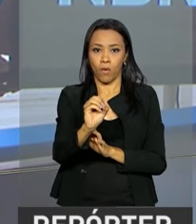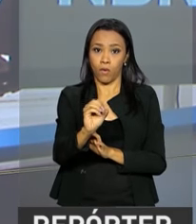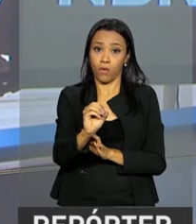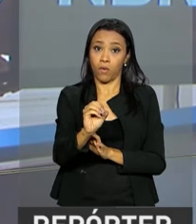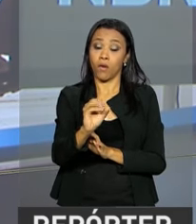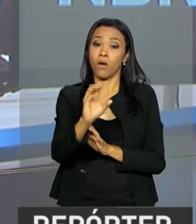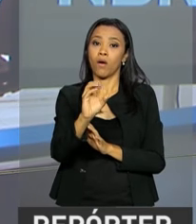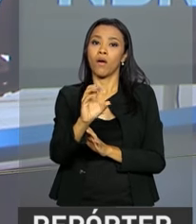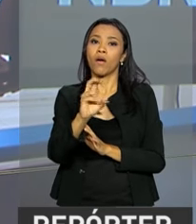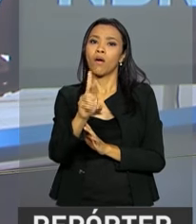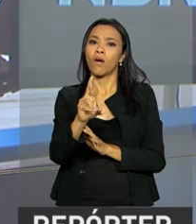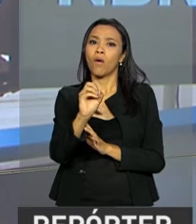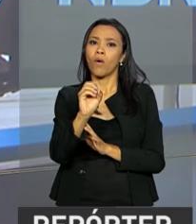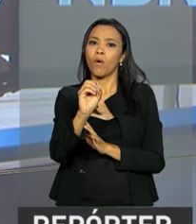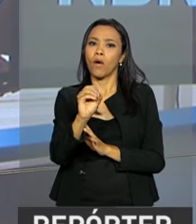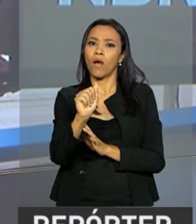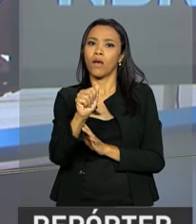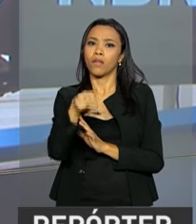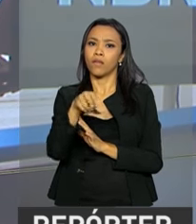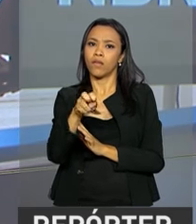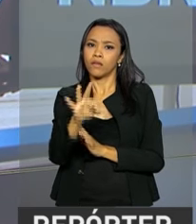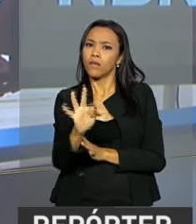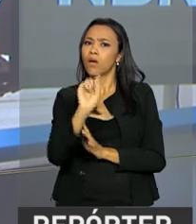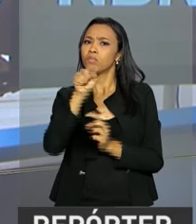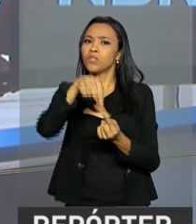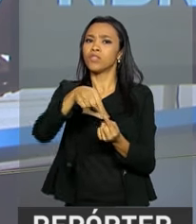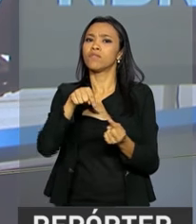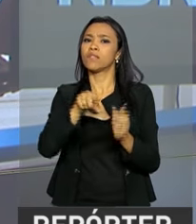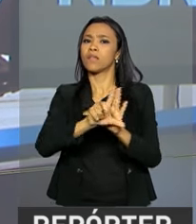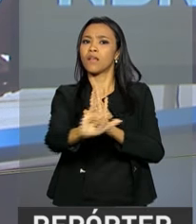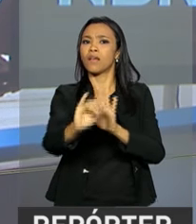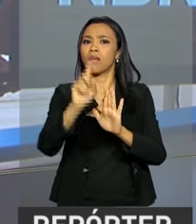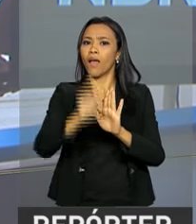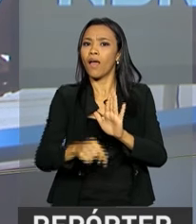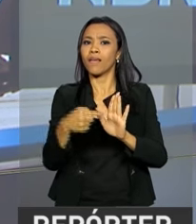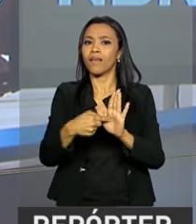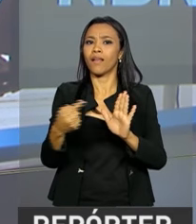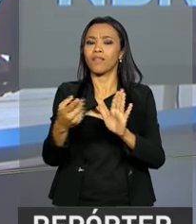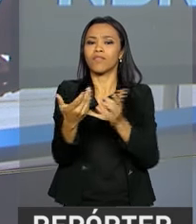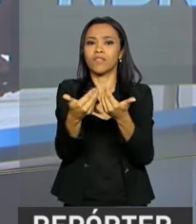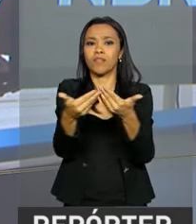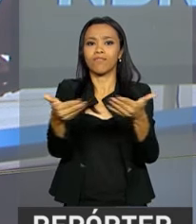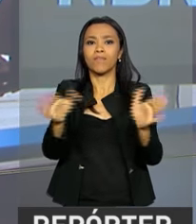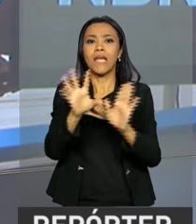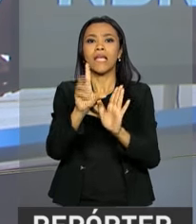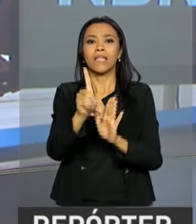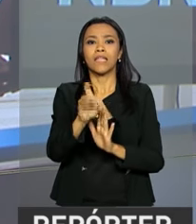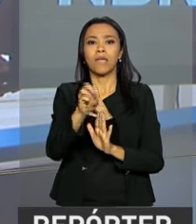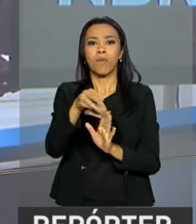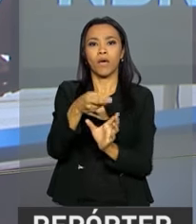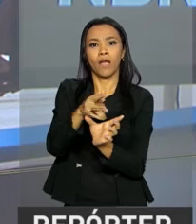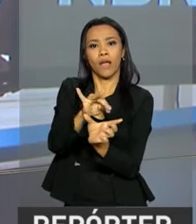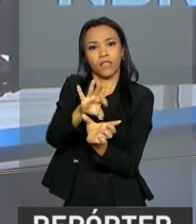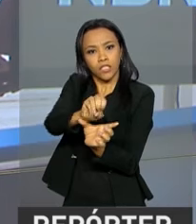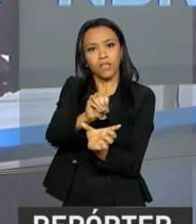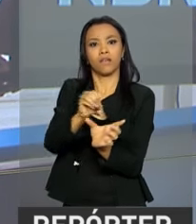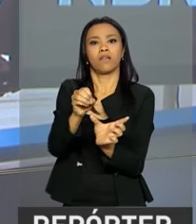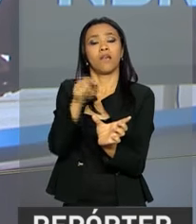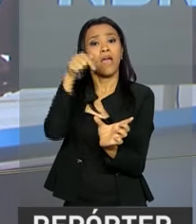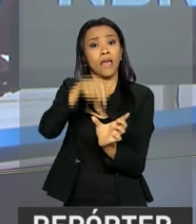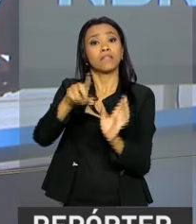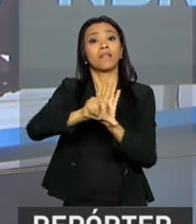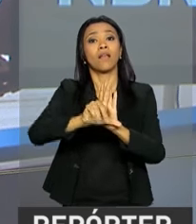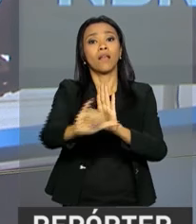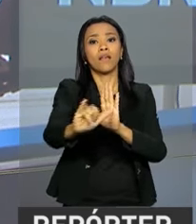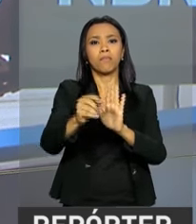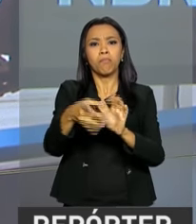exclusiva à TVNBR, Freire explicou que a intenção é torná-la mais democrática e descentralizada. A Lei Rouanet permite